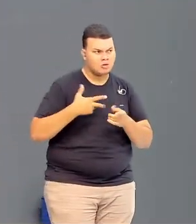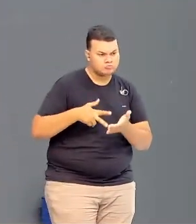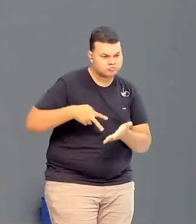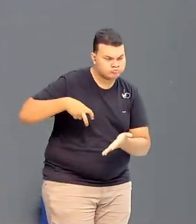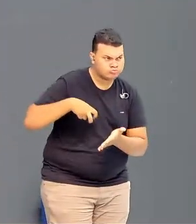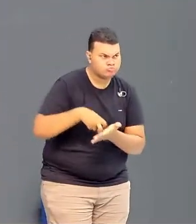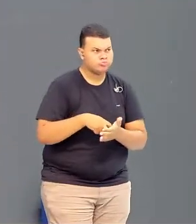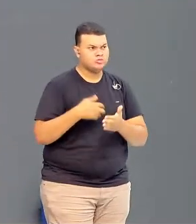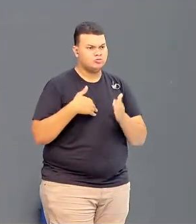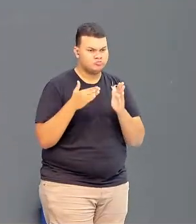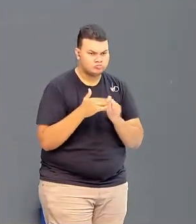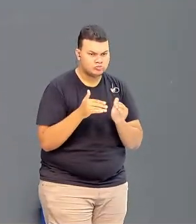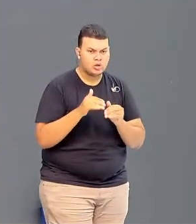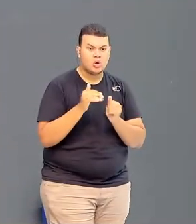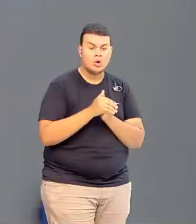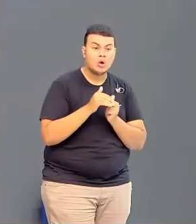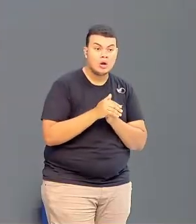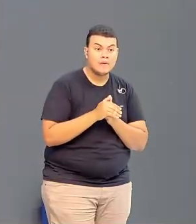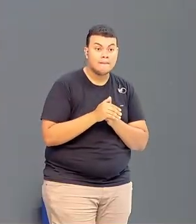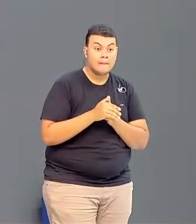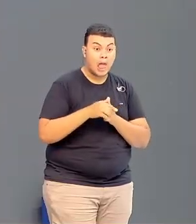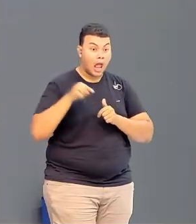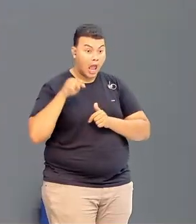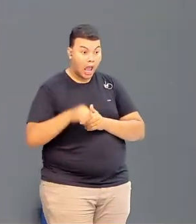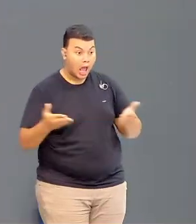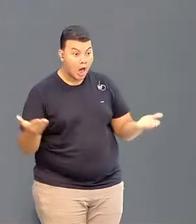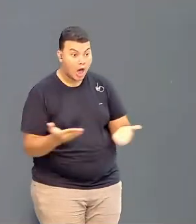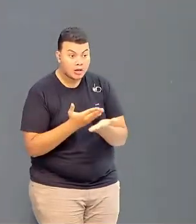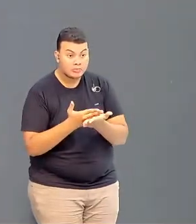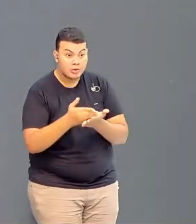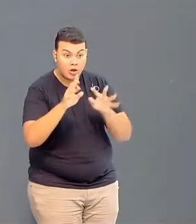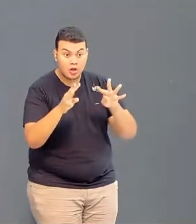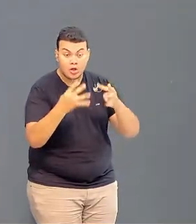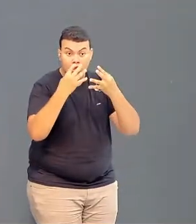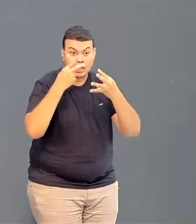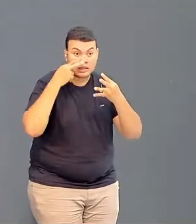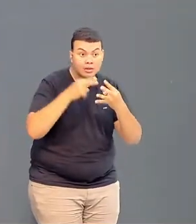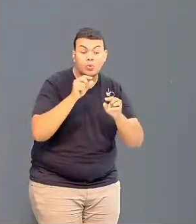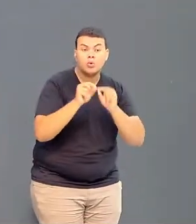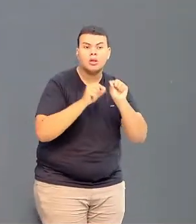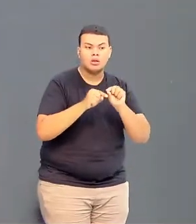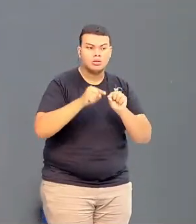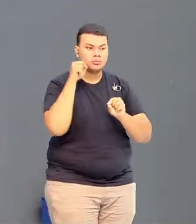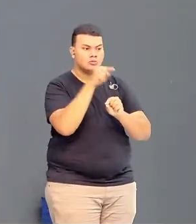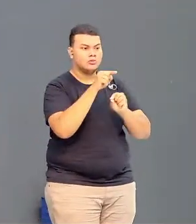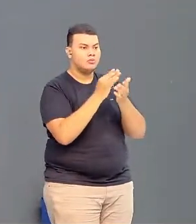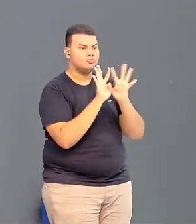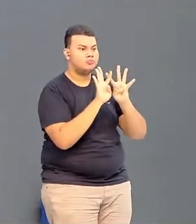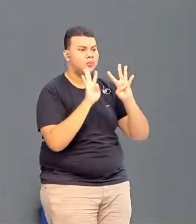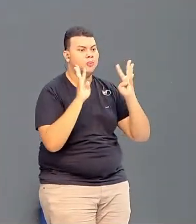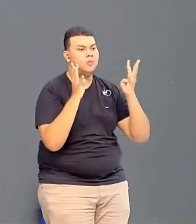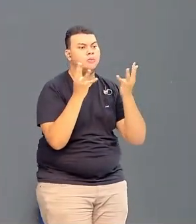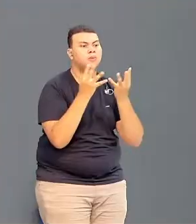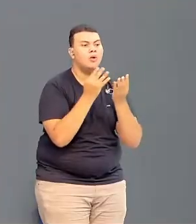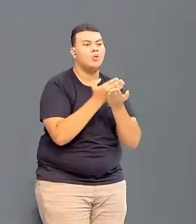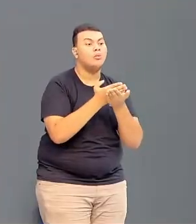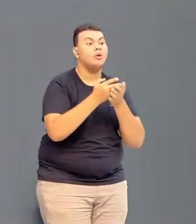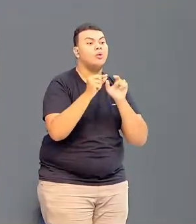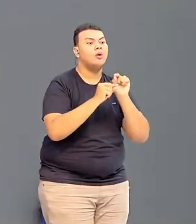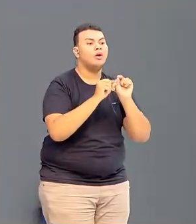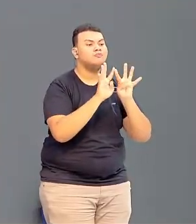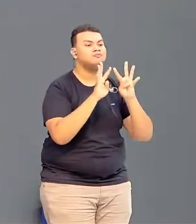o joelho no chão, vou começar a orar. Neste momento, olhe para mim, nesse momento, a fortaleza começa a ser